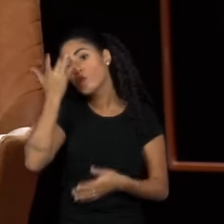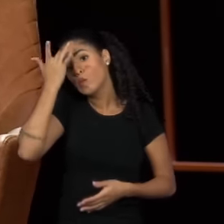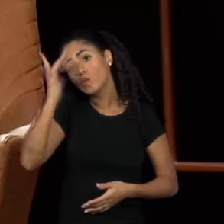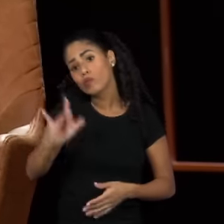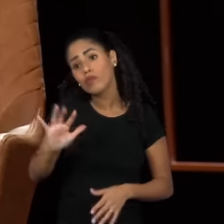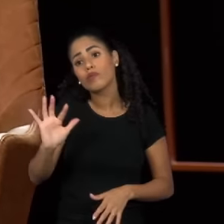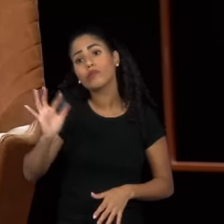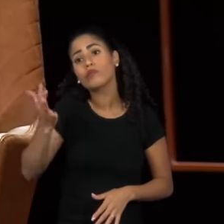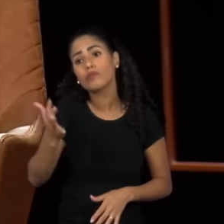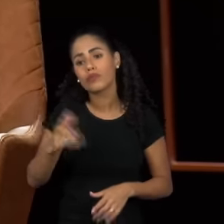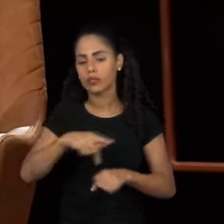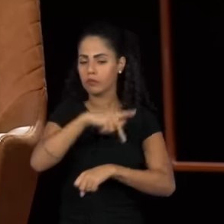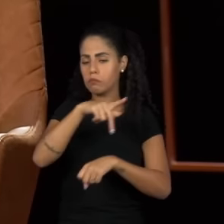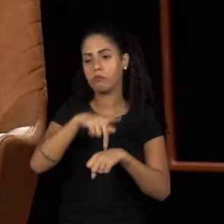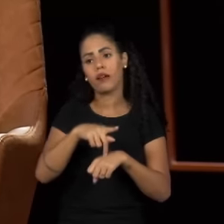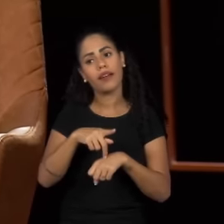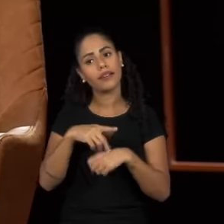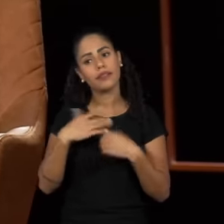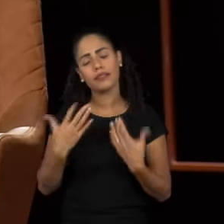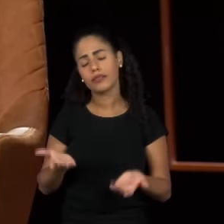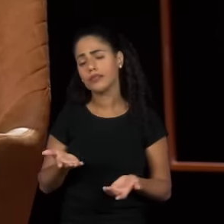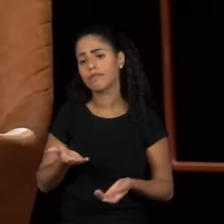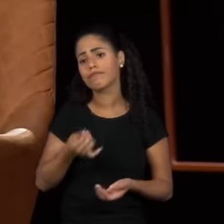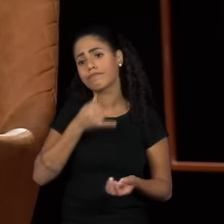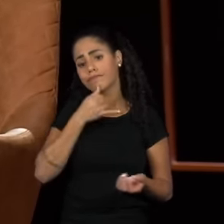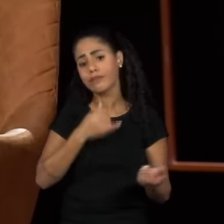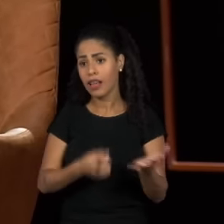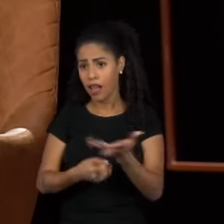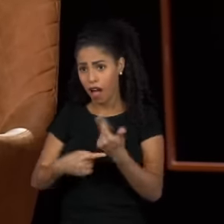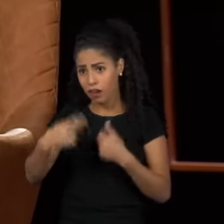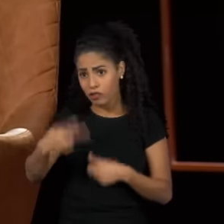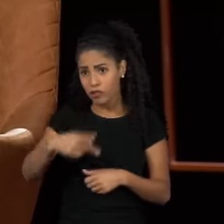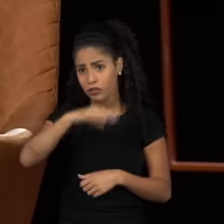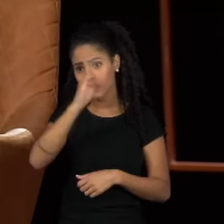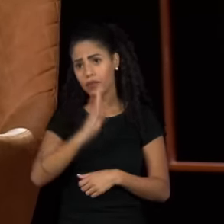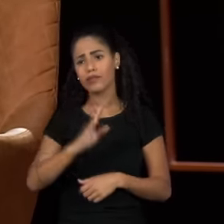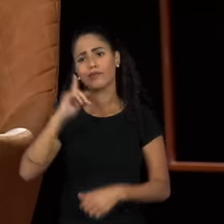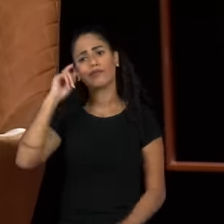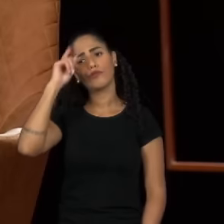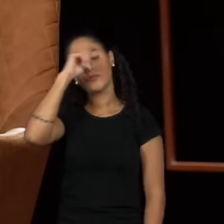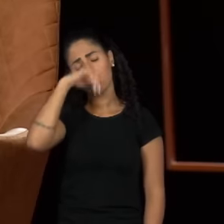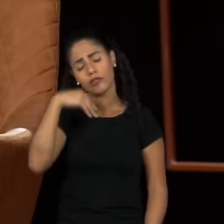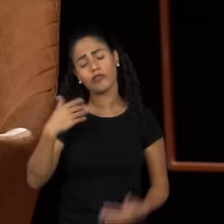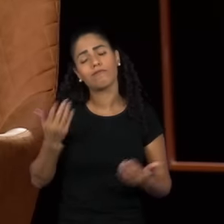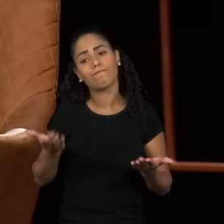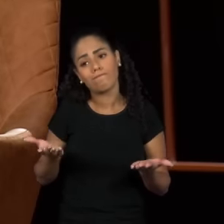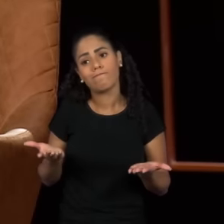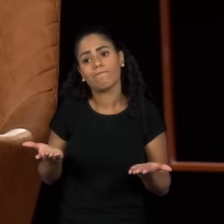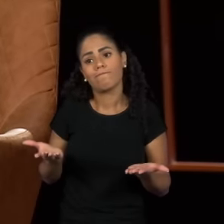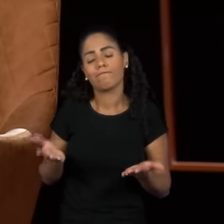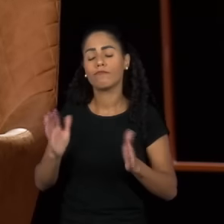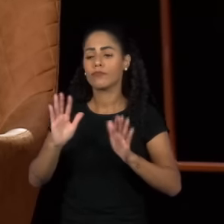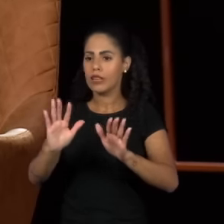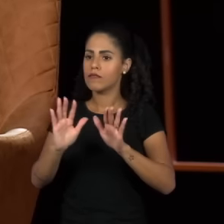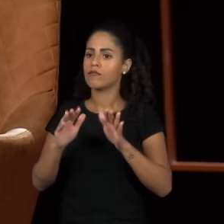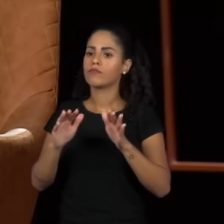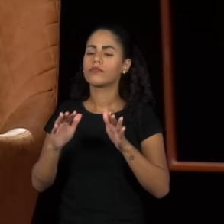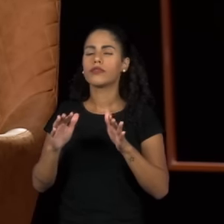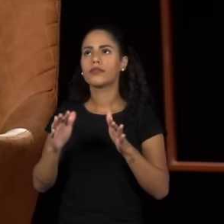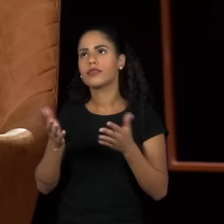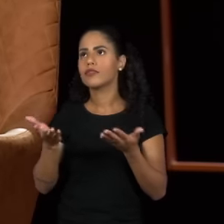nosso país, a arte é uma coisa difícil ainda, né? Enfim, e